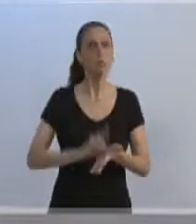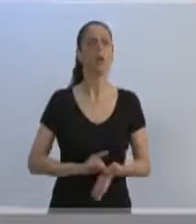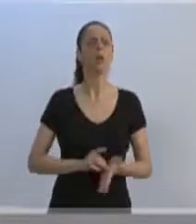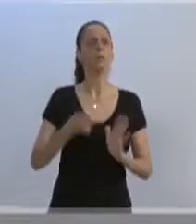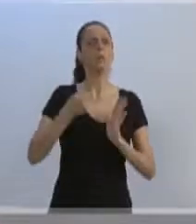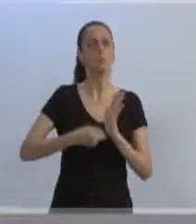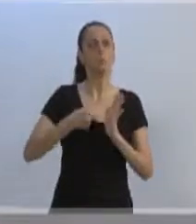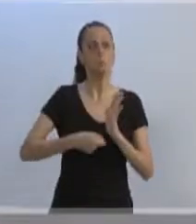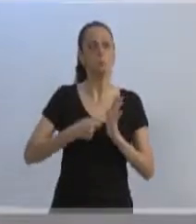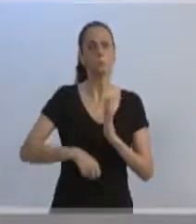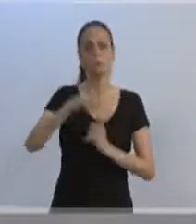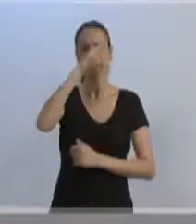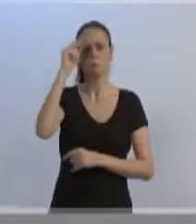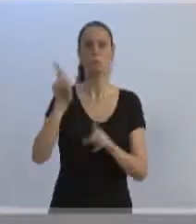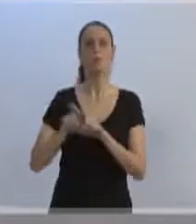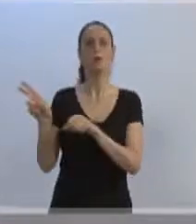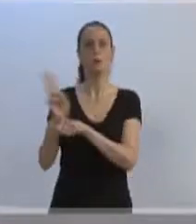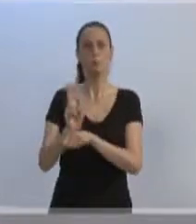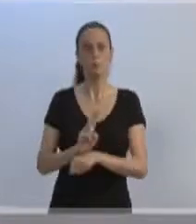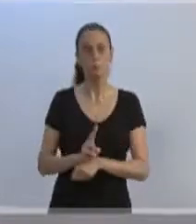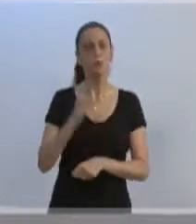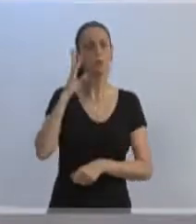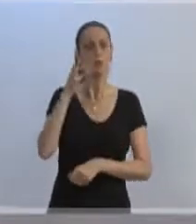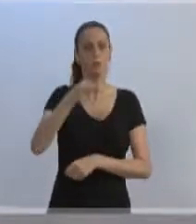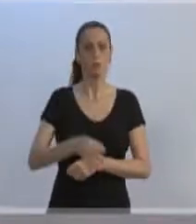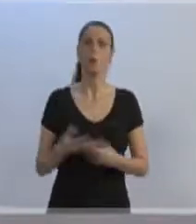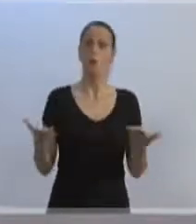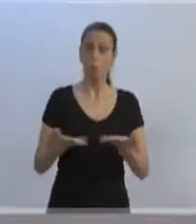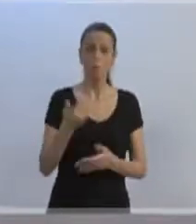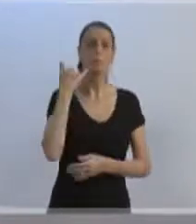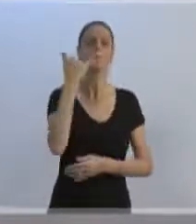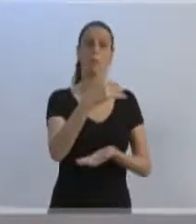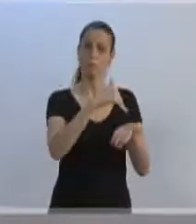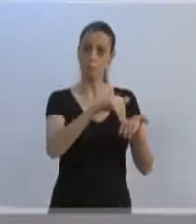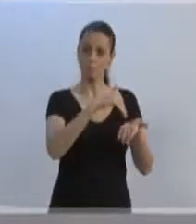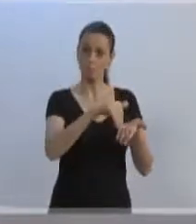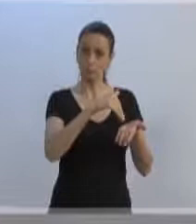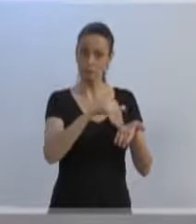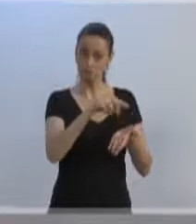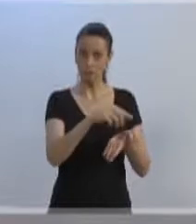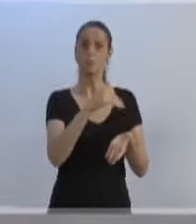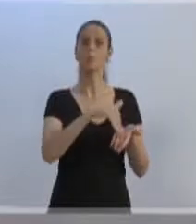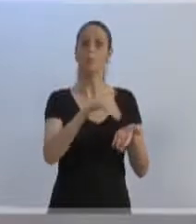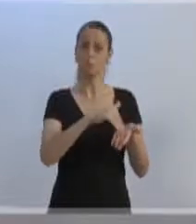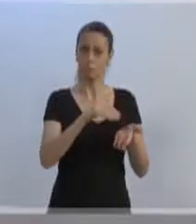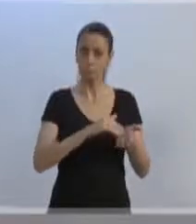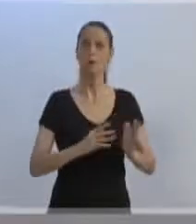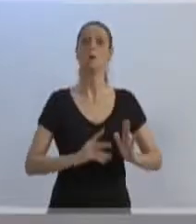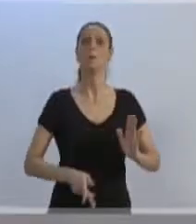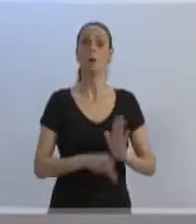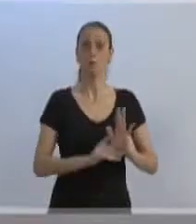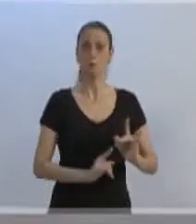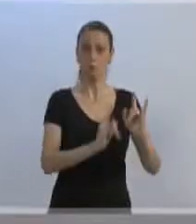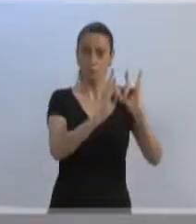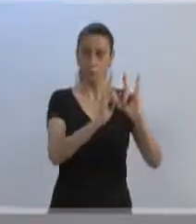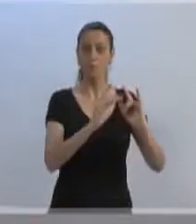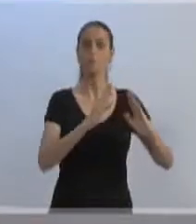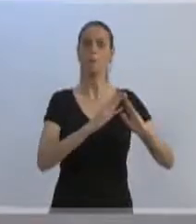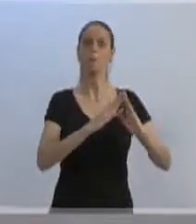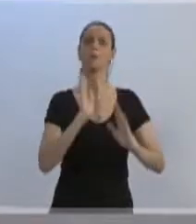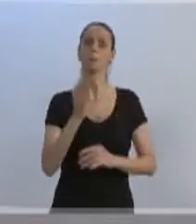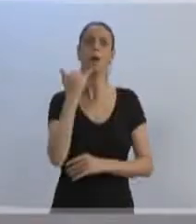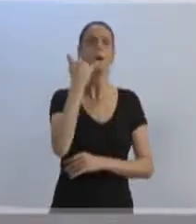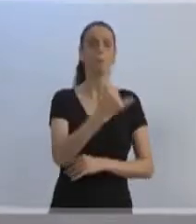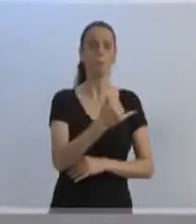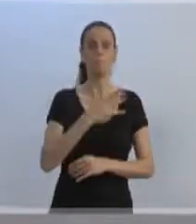cobrar e fiscalizar de forma coerente inclusive hoje liguei para o secretário não é o secretário de habitação já mandou recado para ele embora o meu foco está